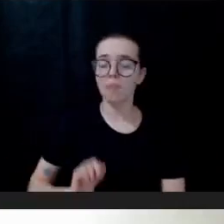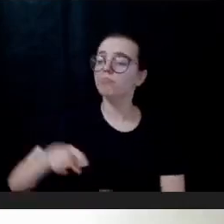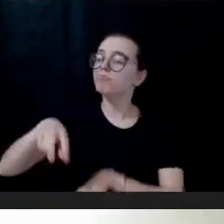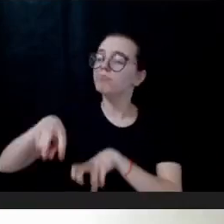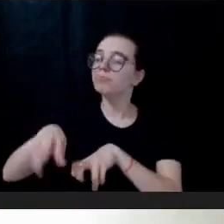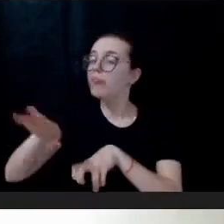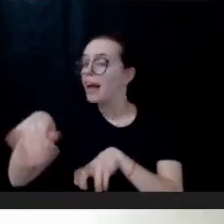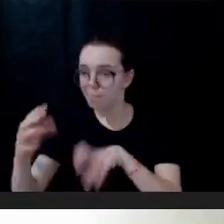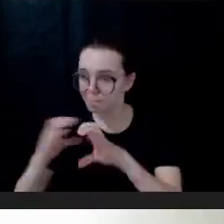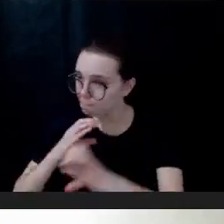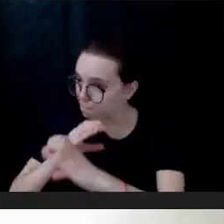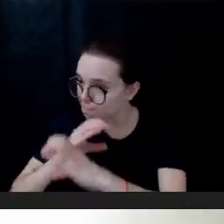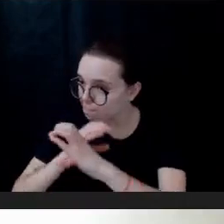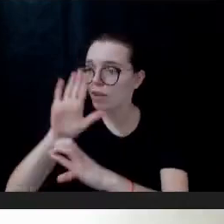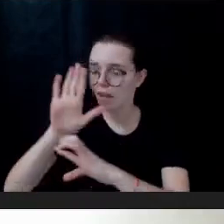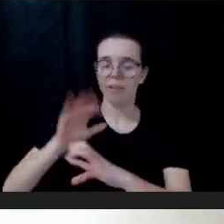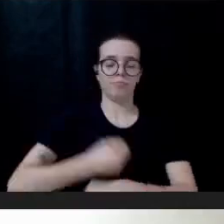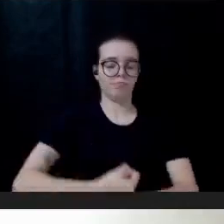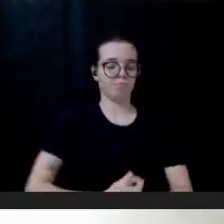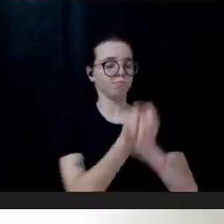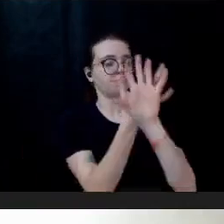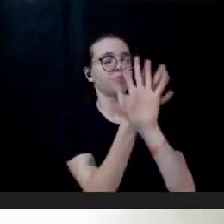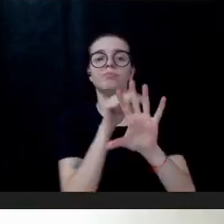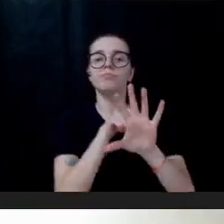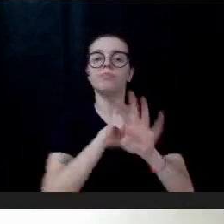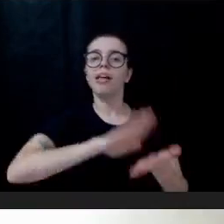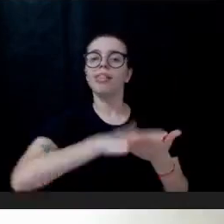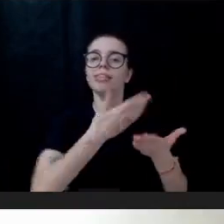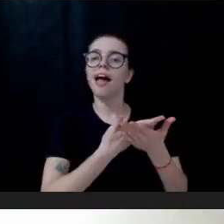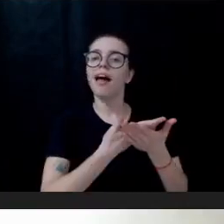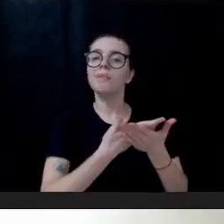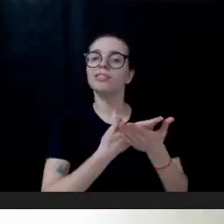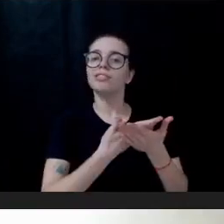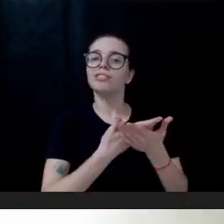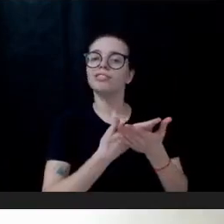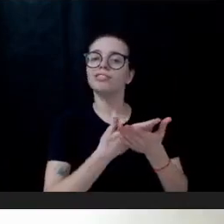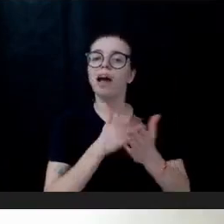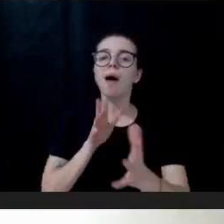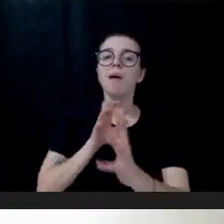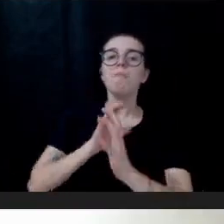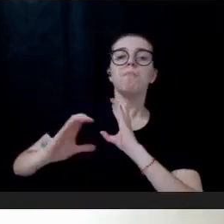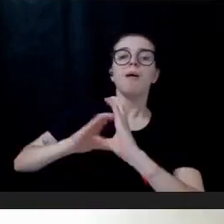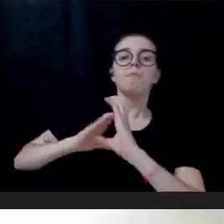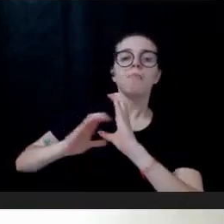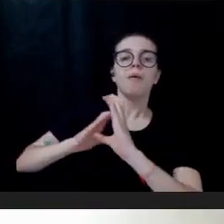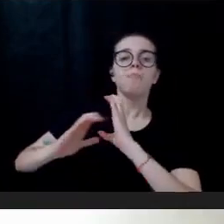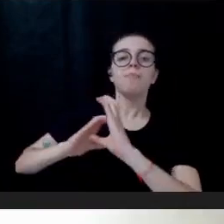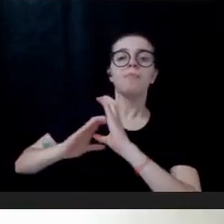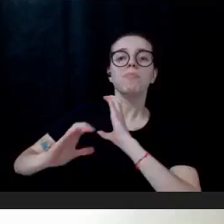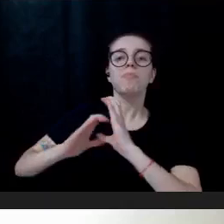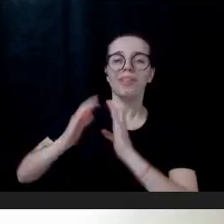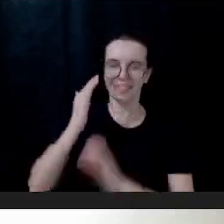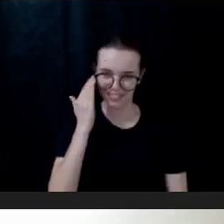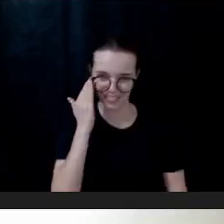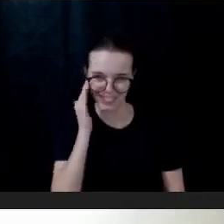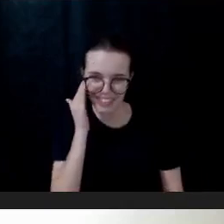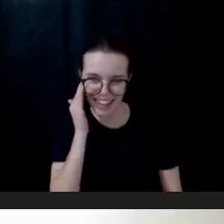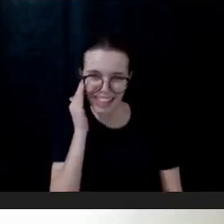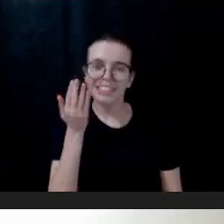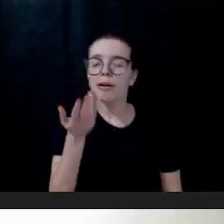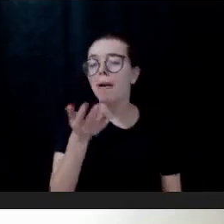celular, e aí automaticamente vai fazendo essa consulta virtual, como se fosse